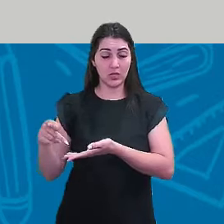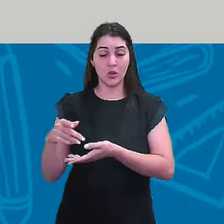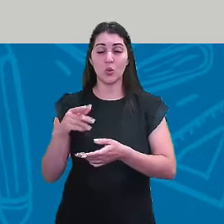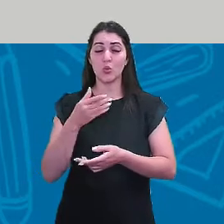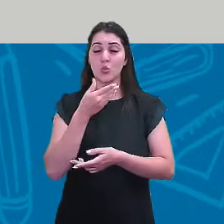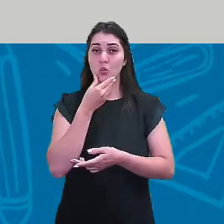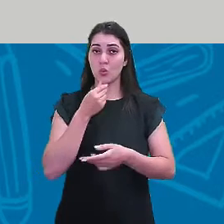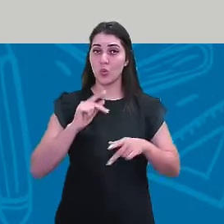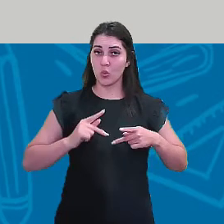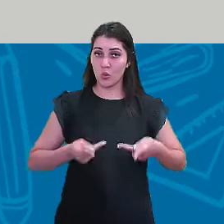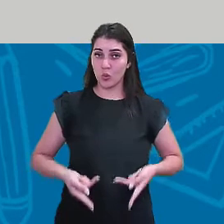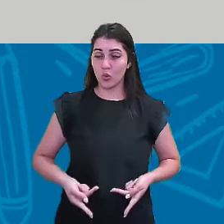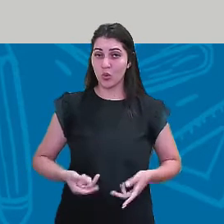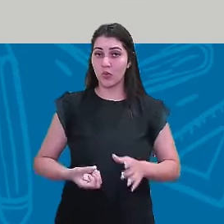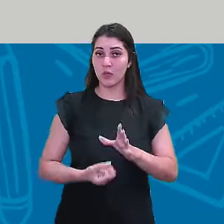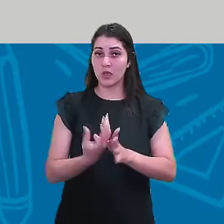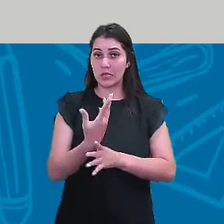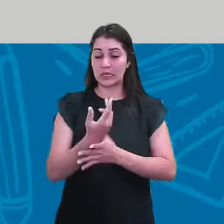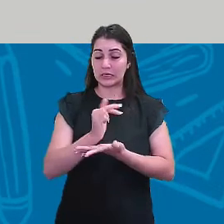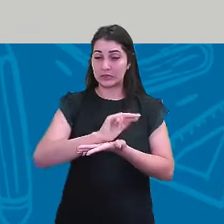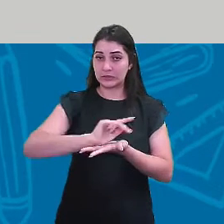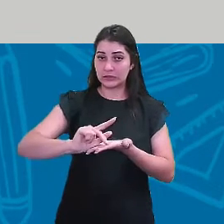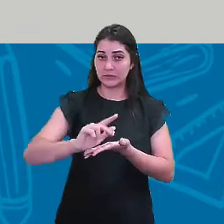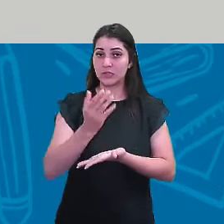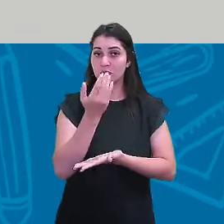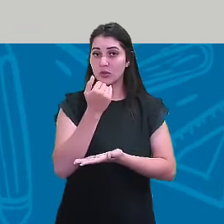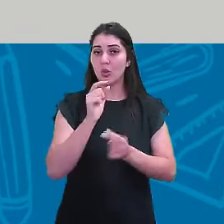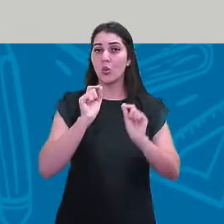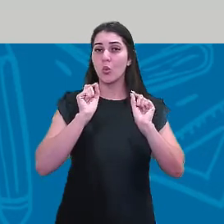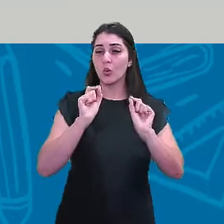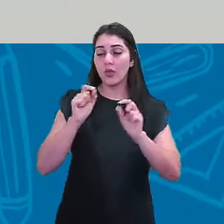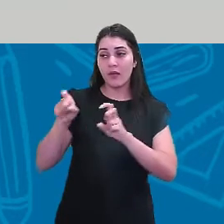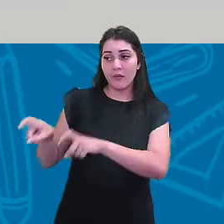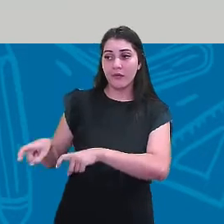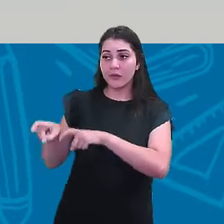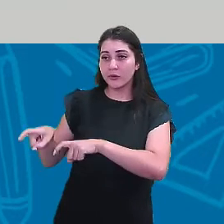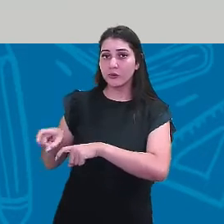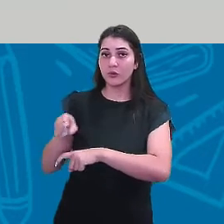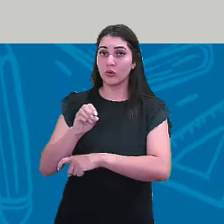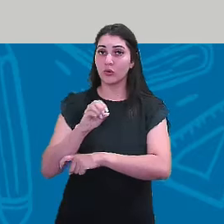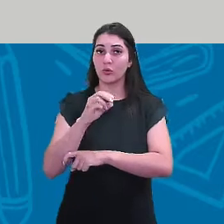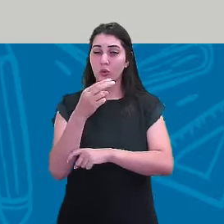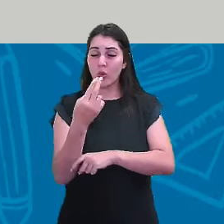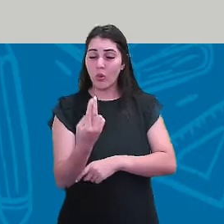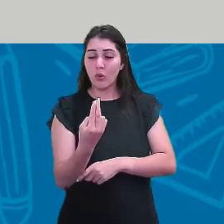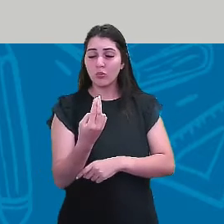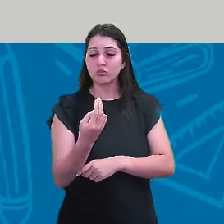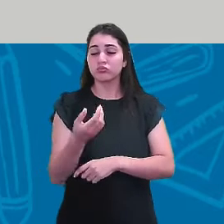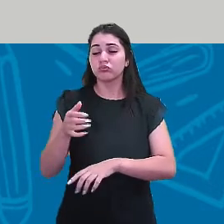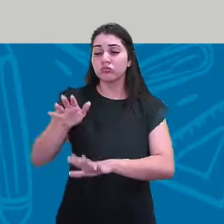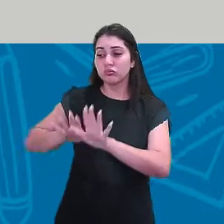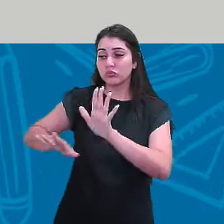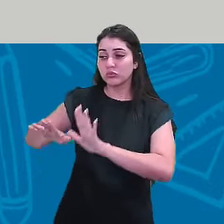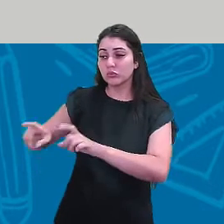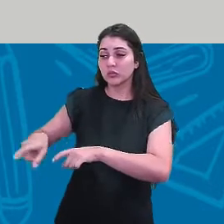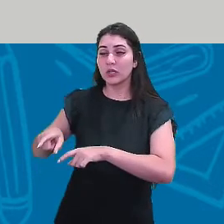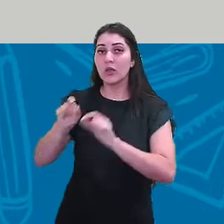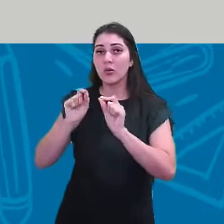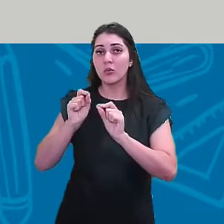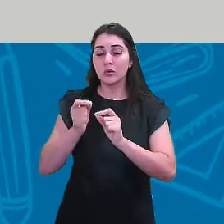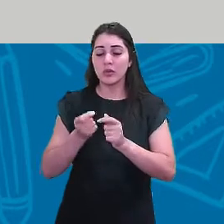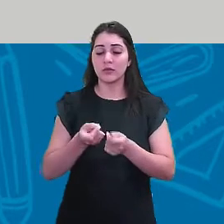produz boa parte dos alimentos. O que é a agricultura ou a produção agrícola é onde se